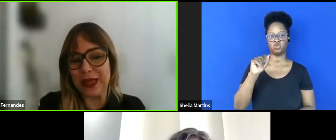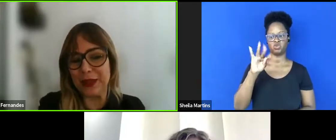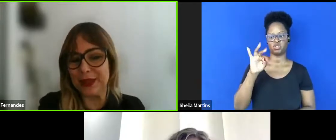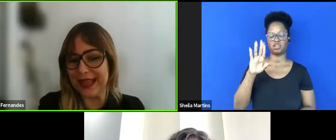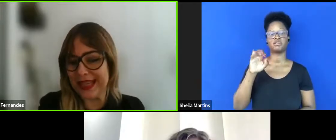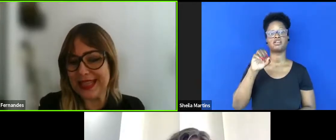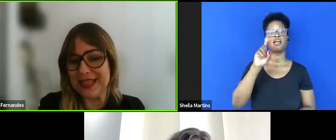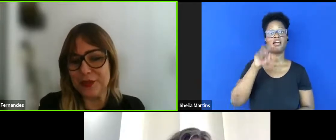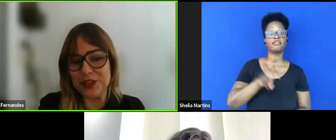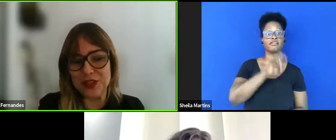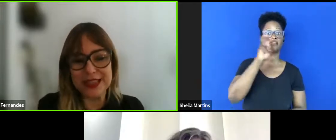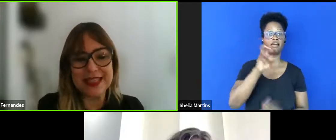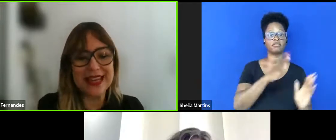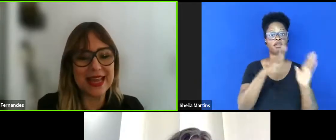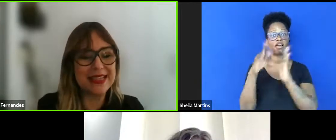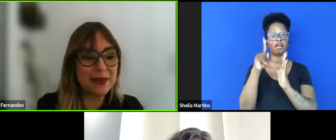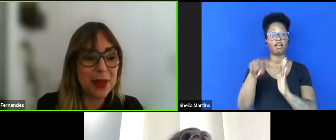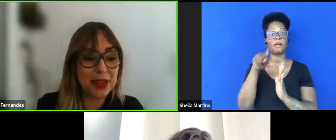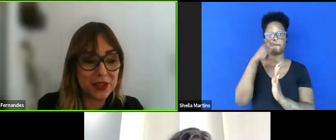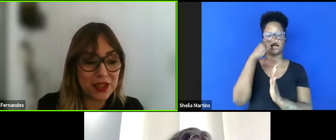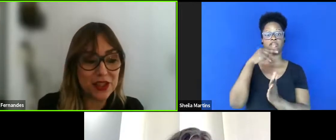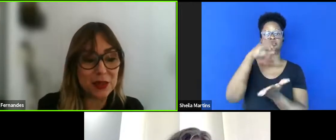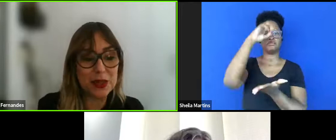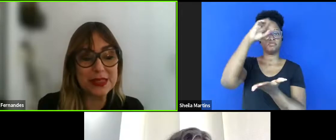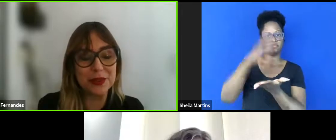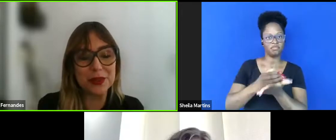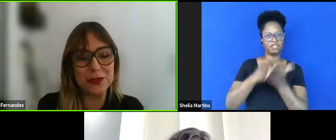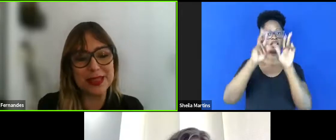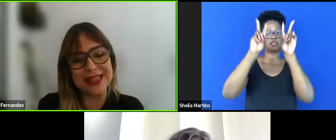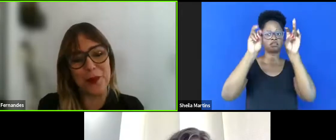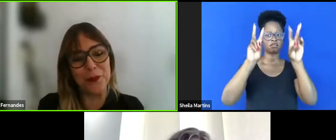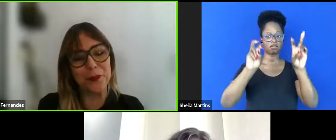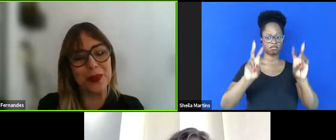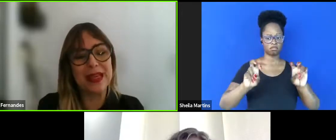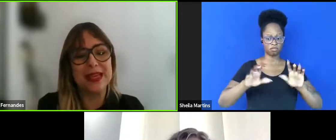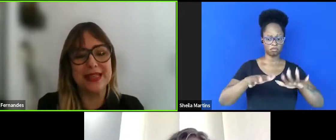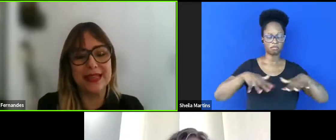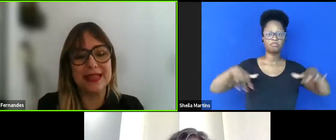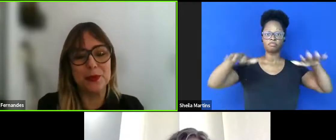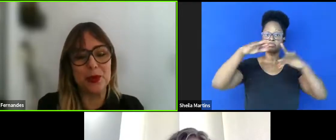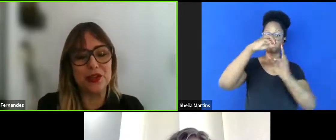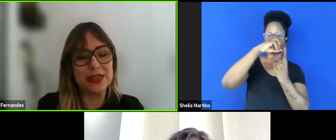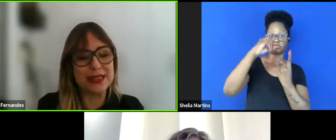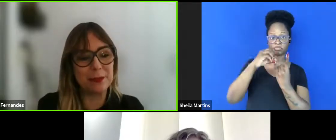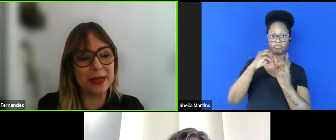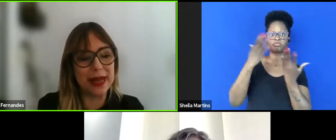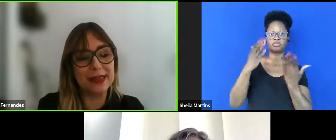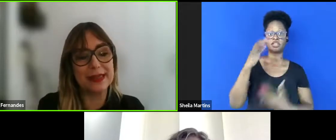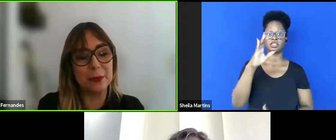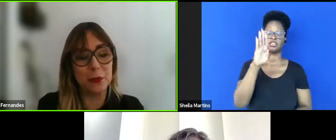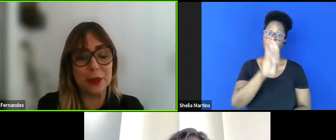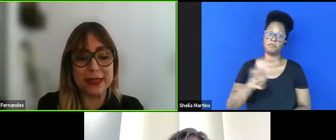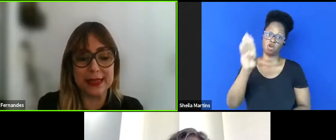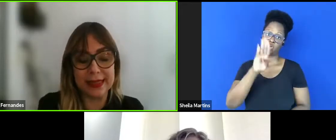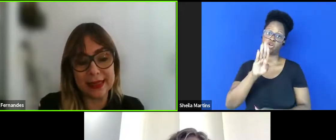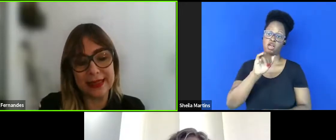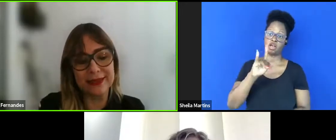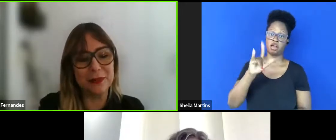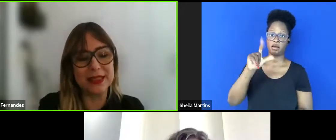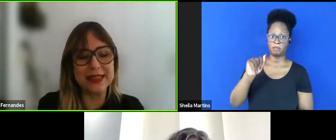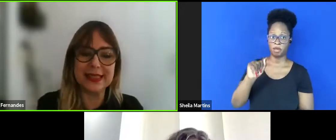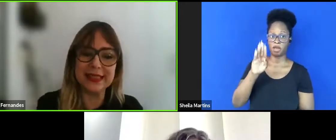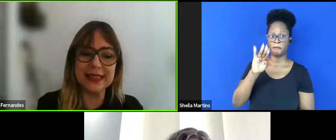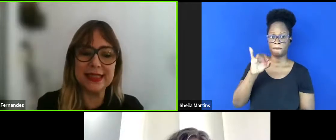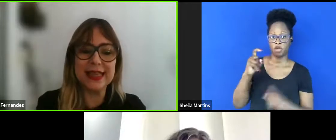é voltado a teses defendidas em áreas temáticas de atuação da Fundação: Ciências Biológicas Aplicadas e